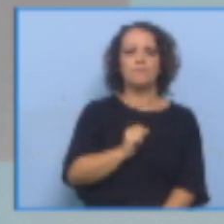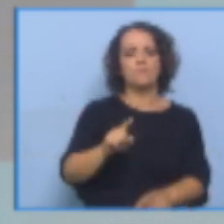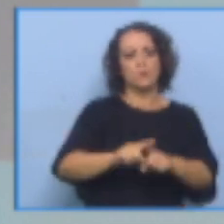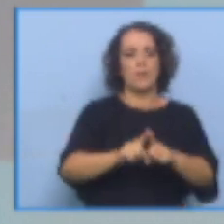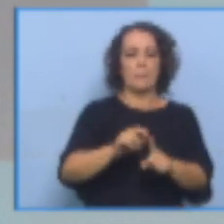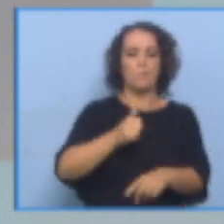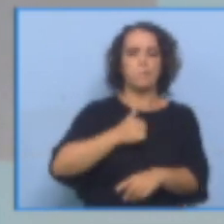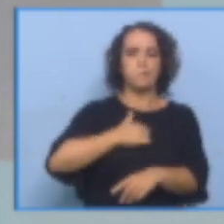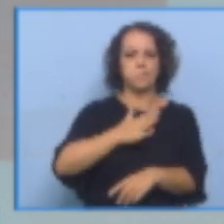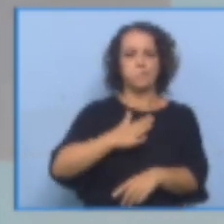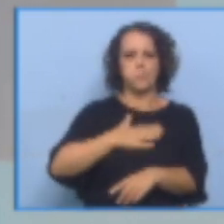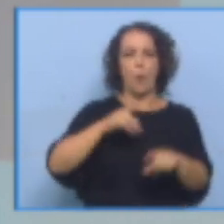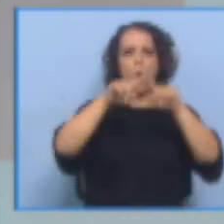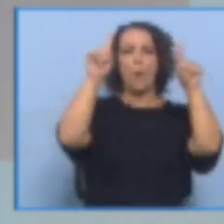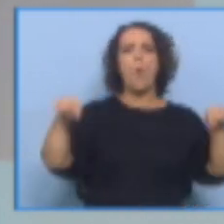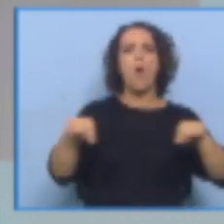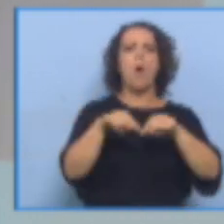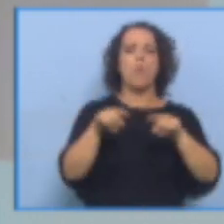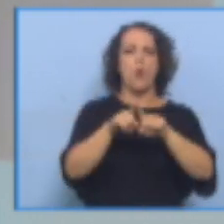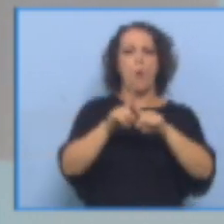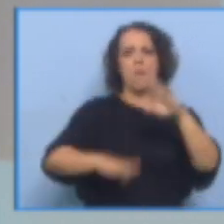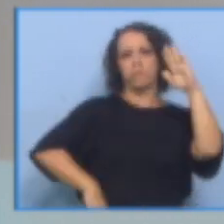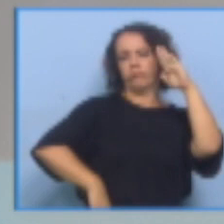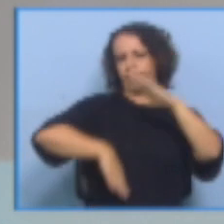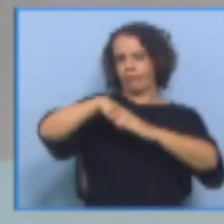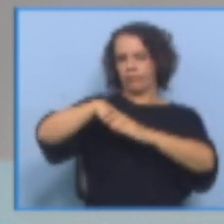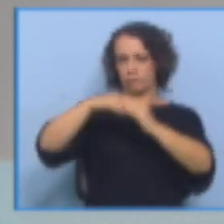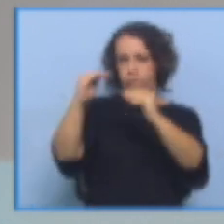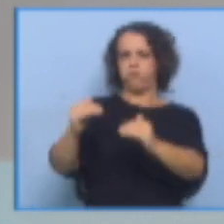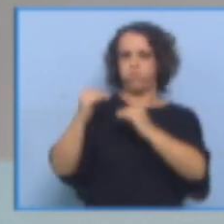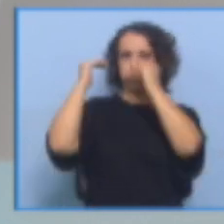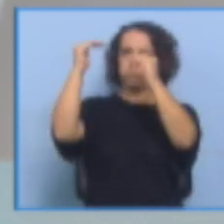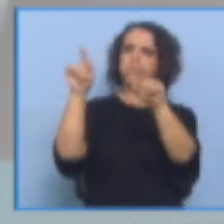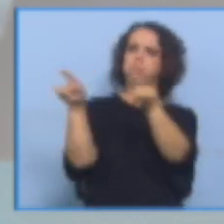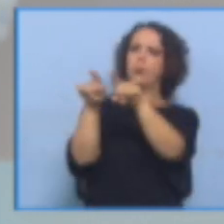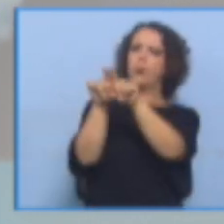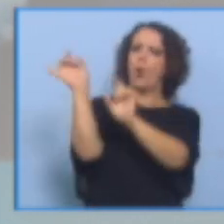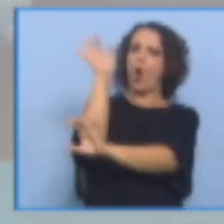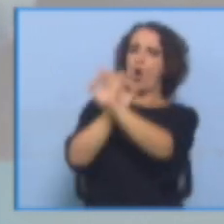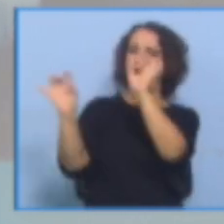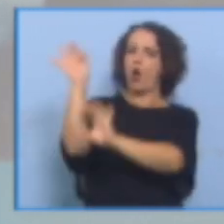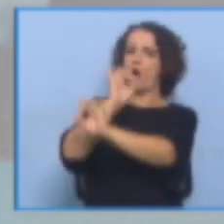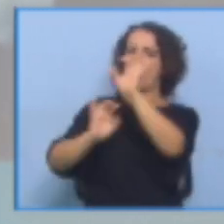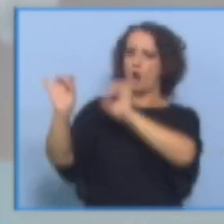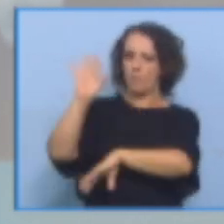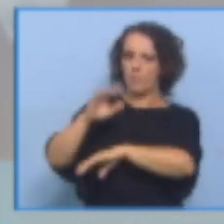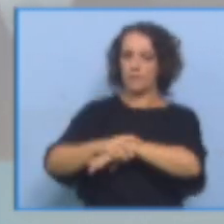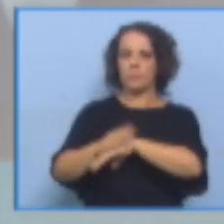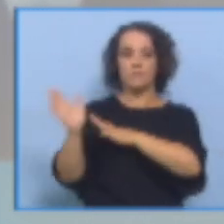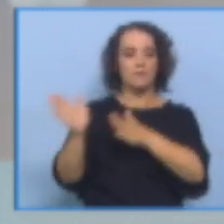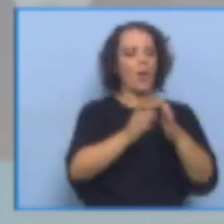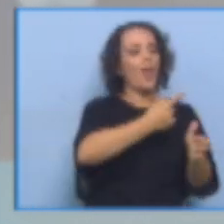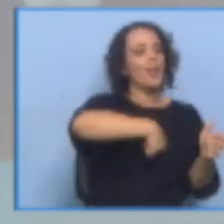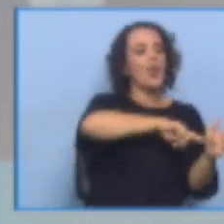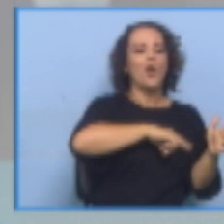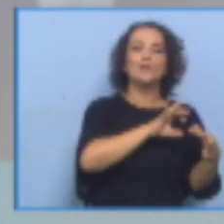topo das empresas ganham em nível com a Europa e nós, os